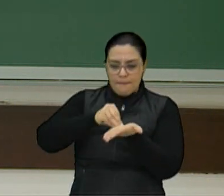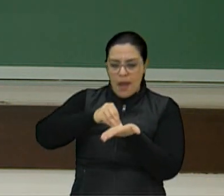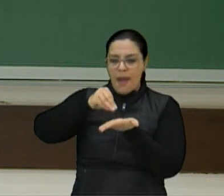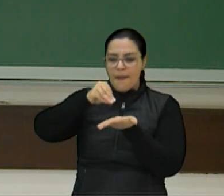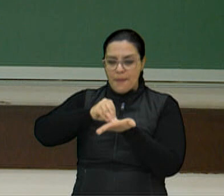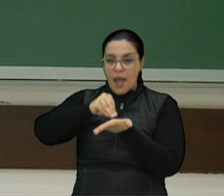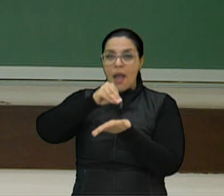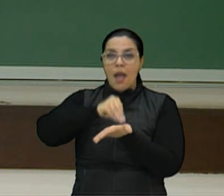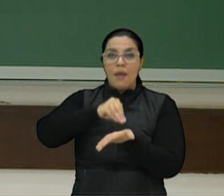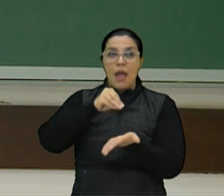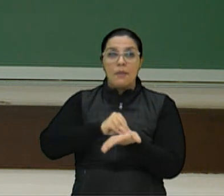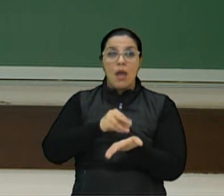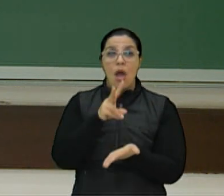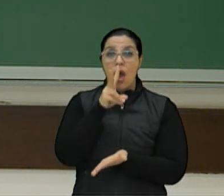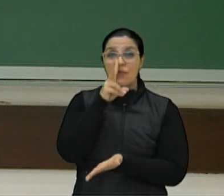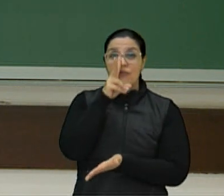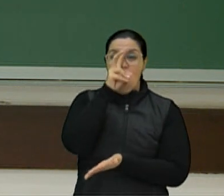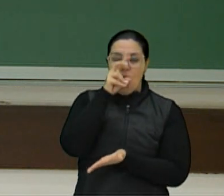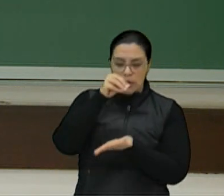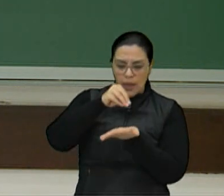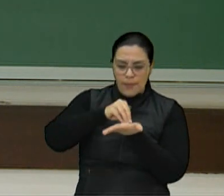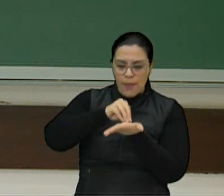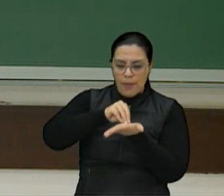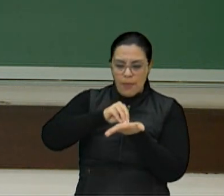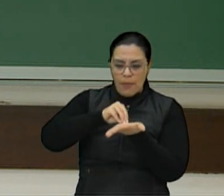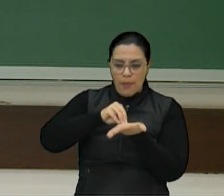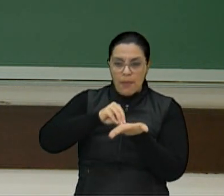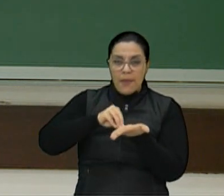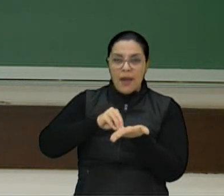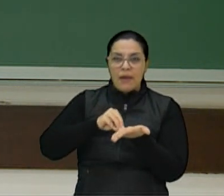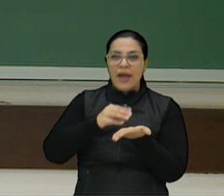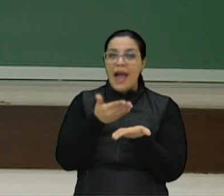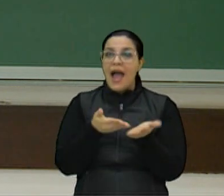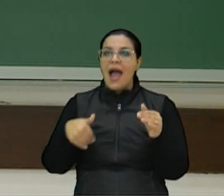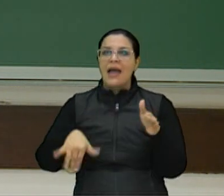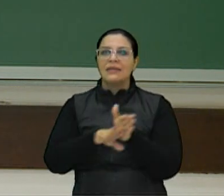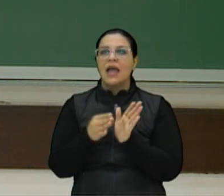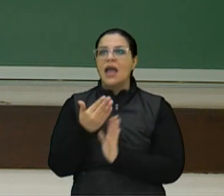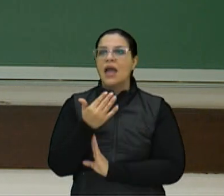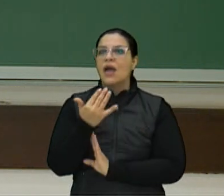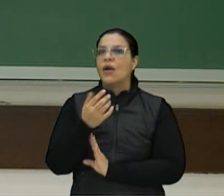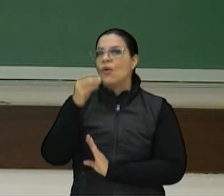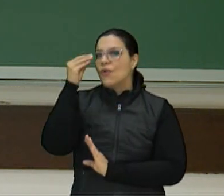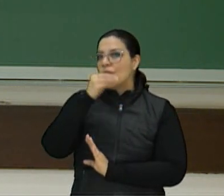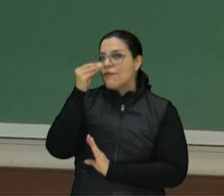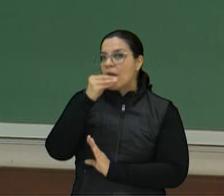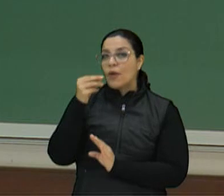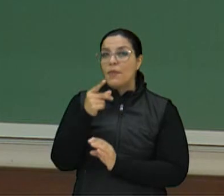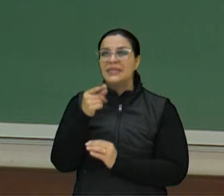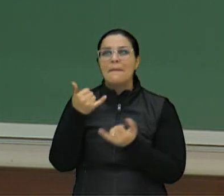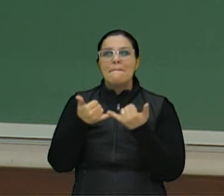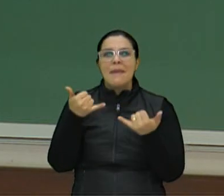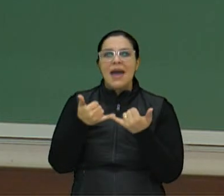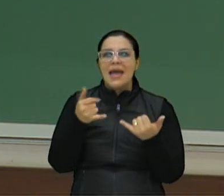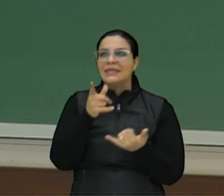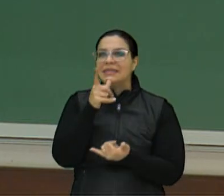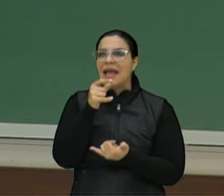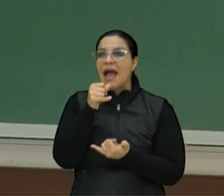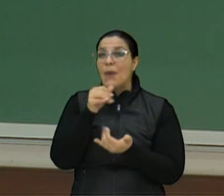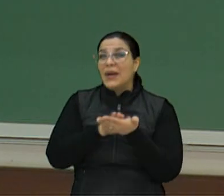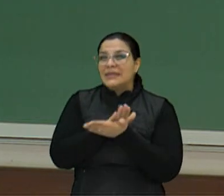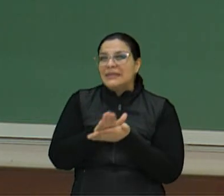um degradê com pigmento, mas parece que não é líquido esse pigmento. E terceiro